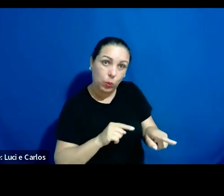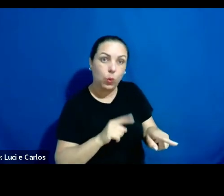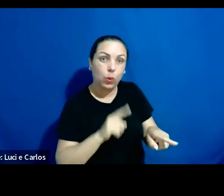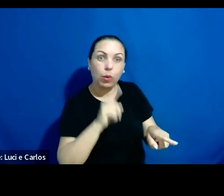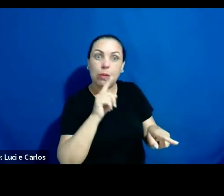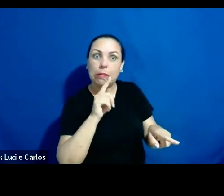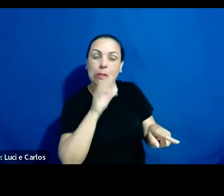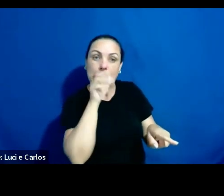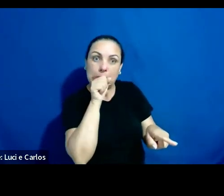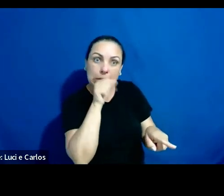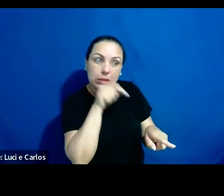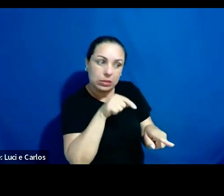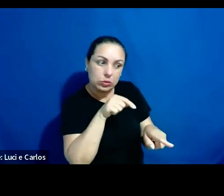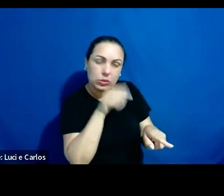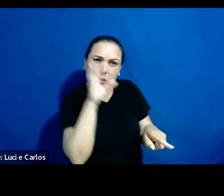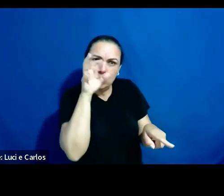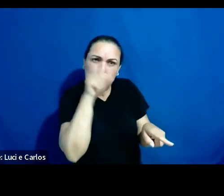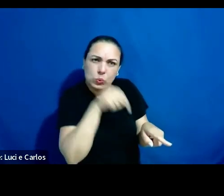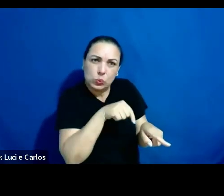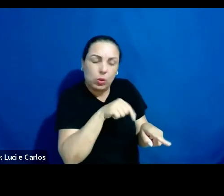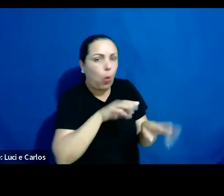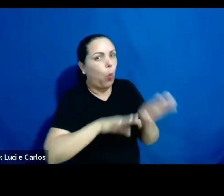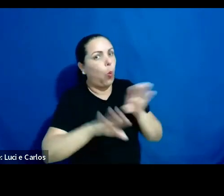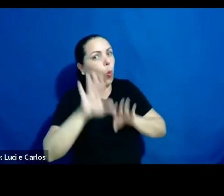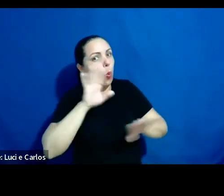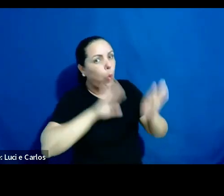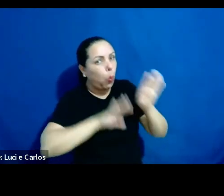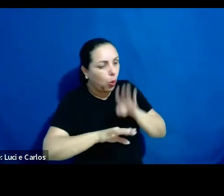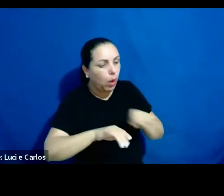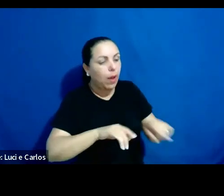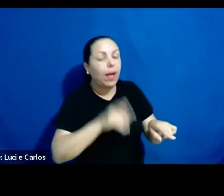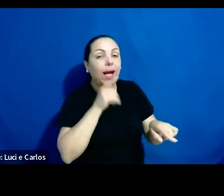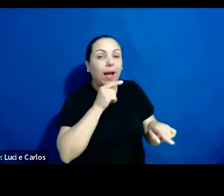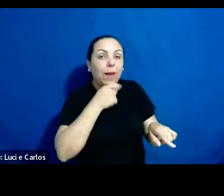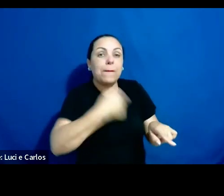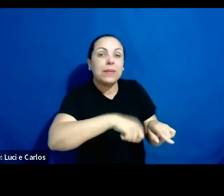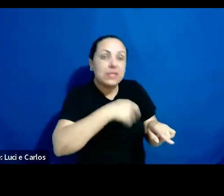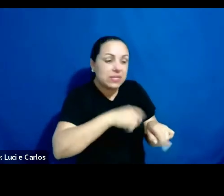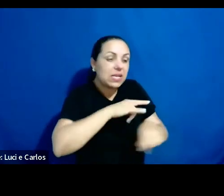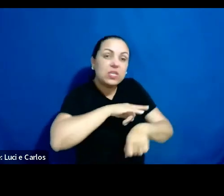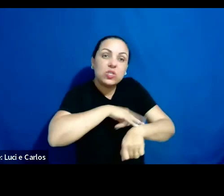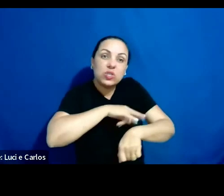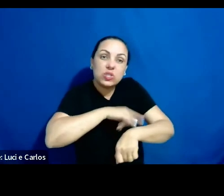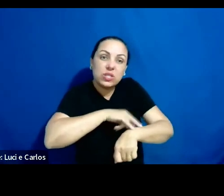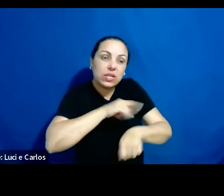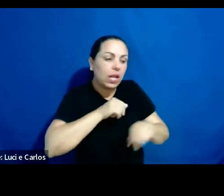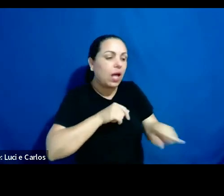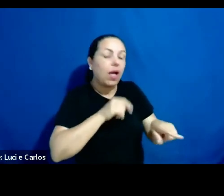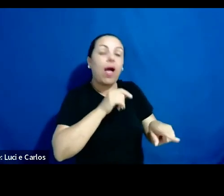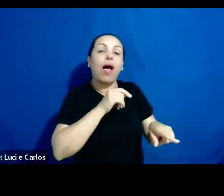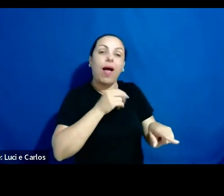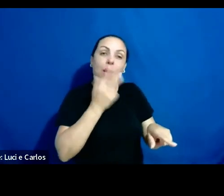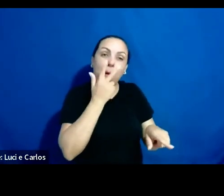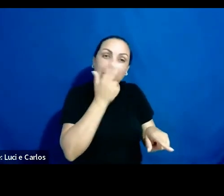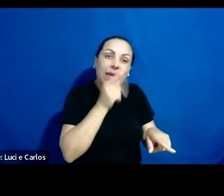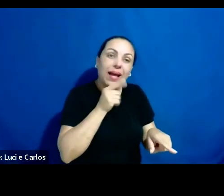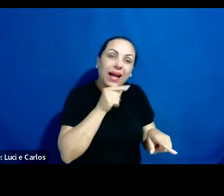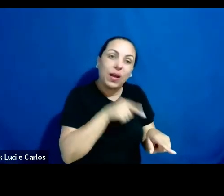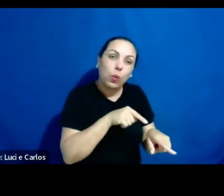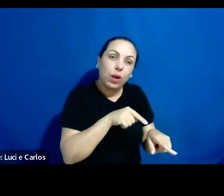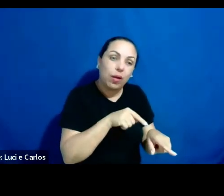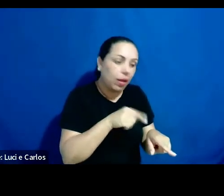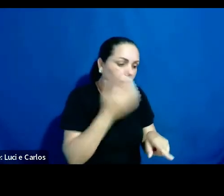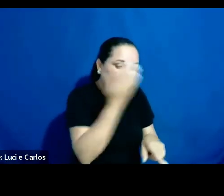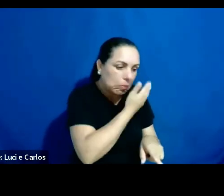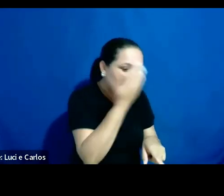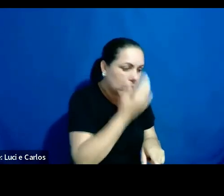trocar, entendeu? Faça isso até atingir o nível adequado. Quando a sua urina estiver incolor,